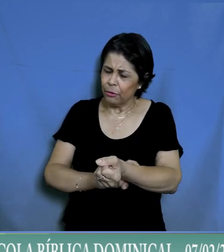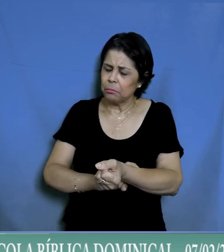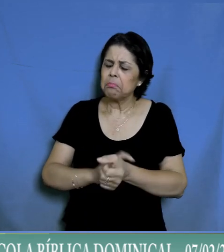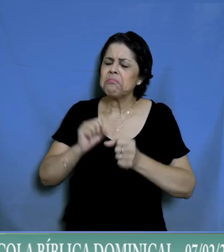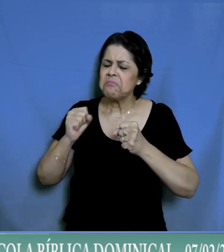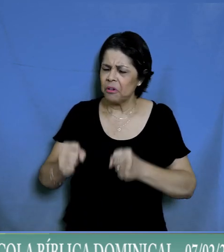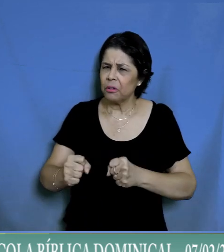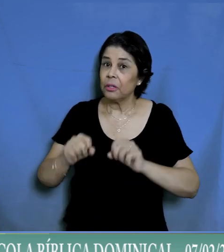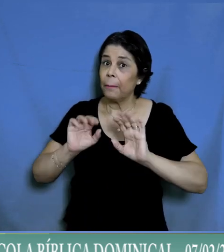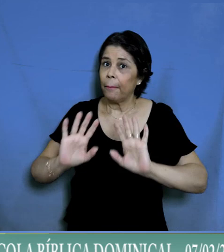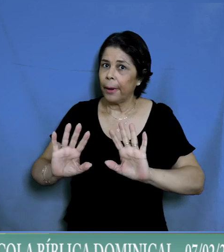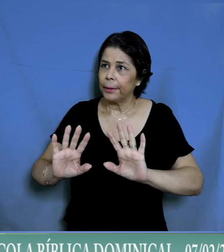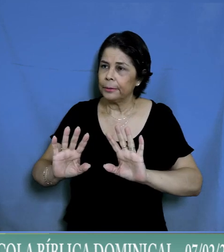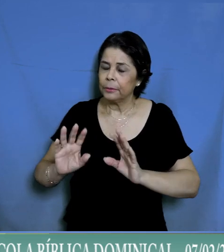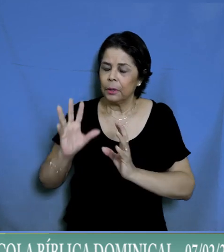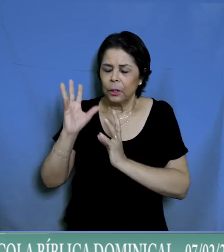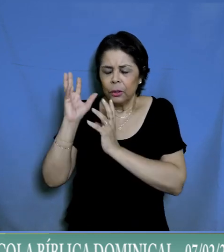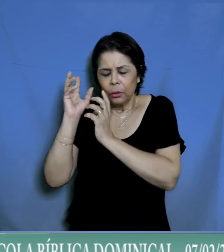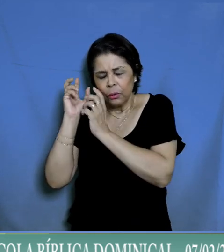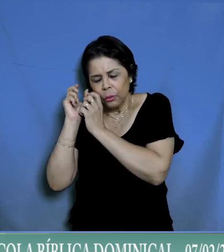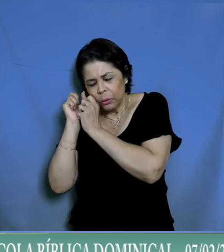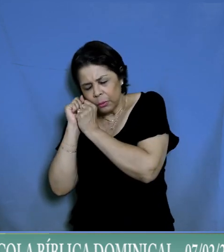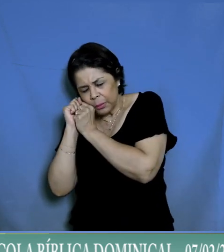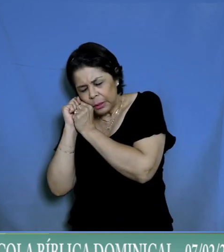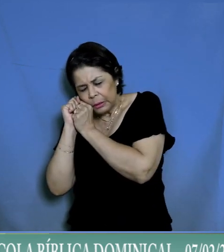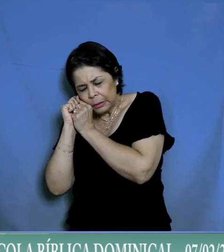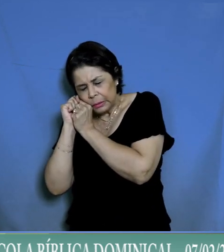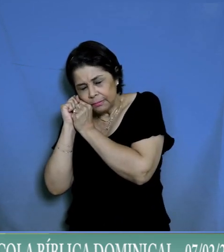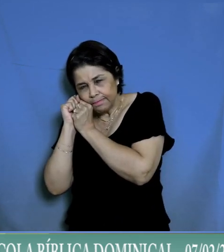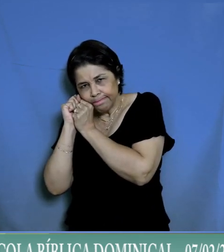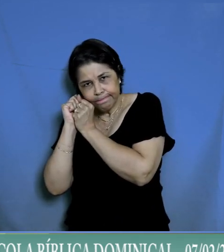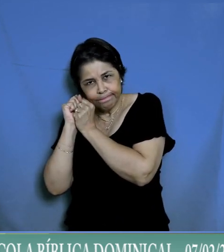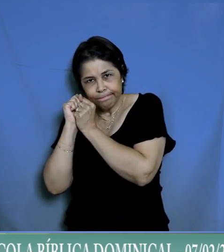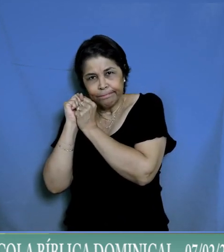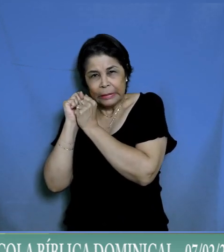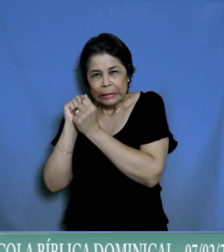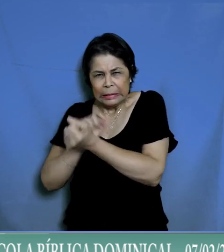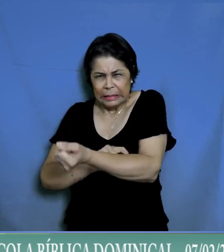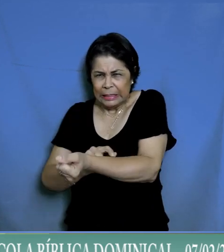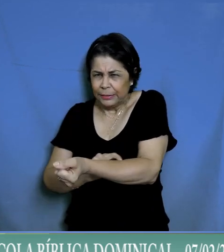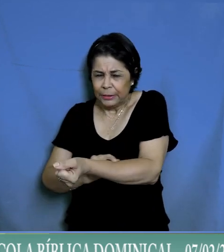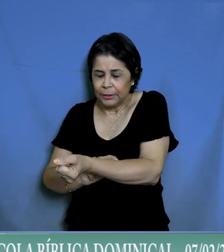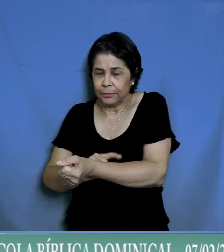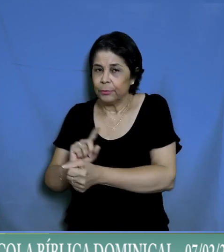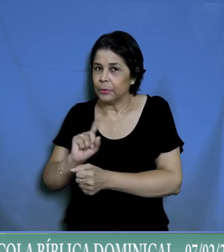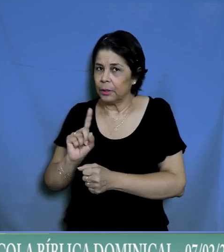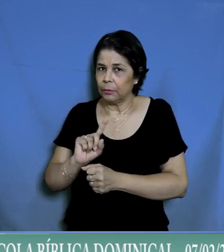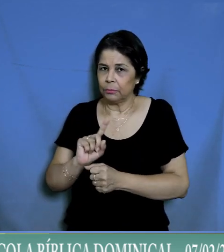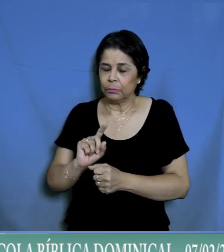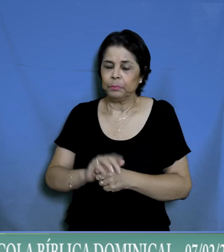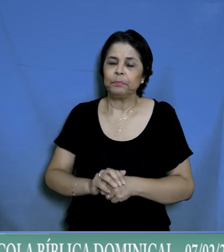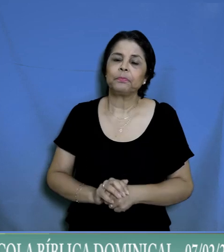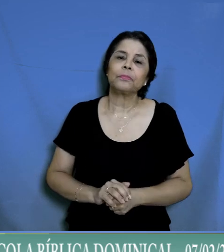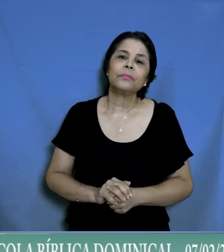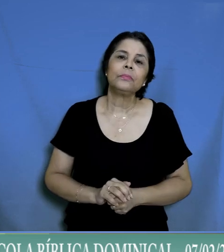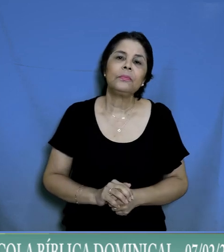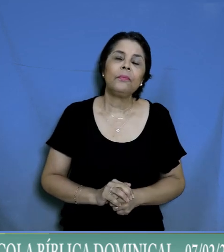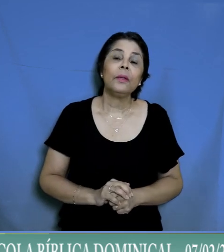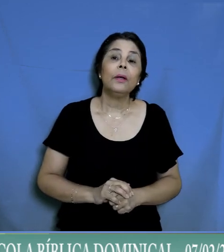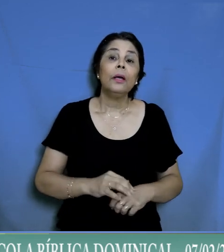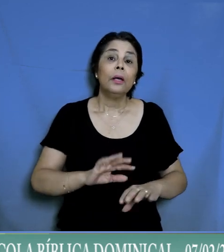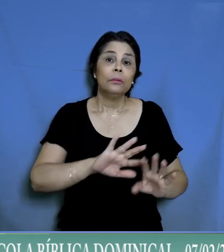mais. Trabalhe, fazendo com as próprias mãos o que é bom, para que tenha com que